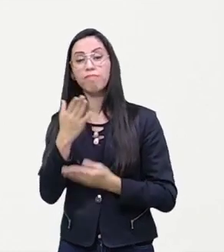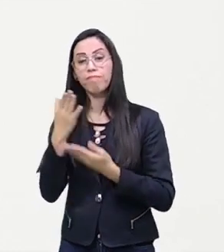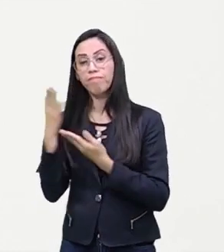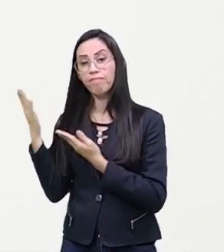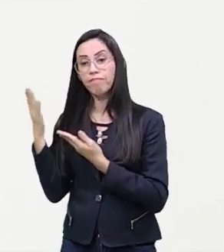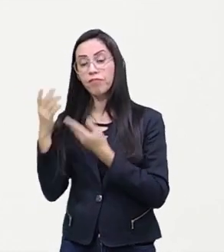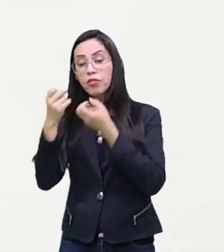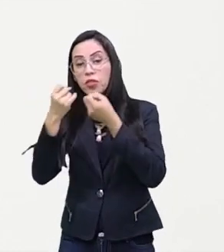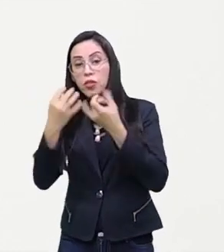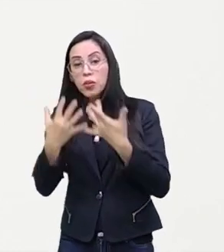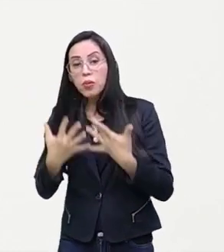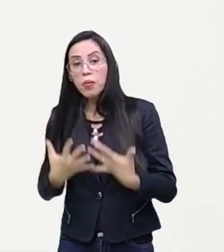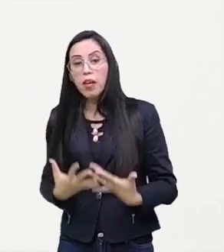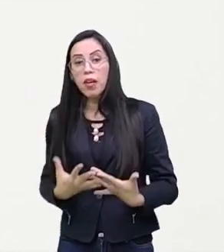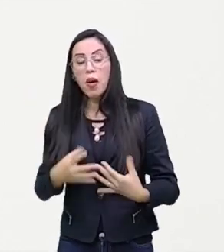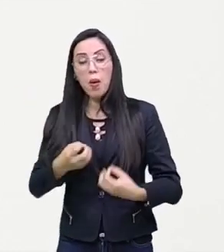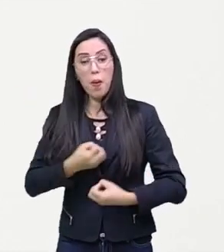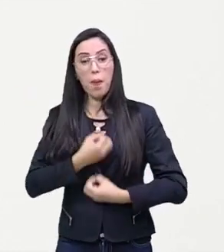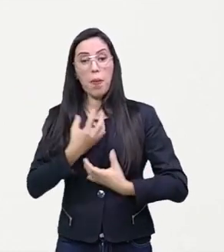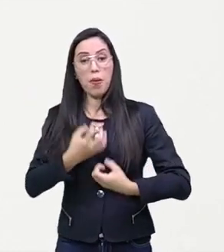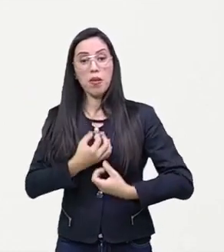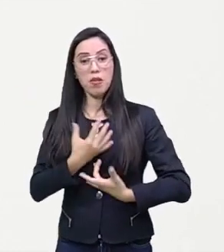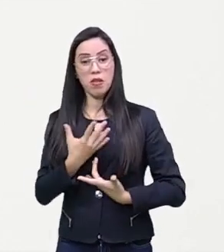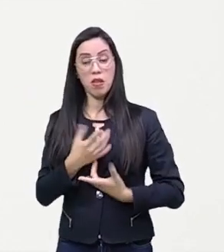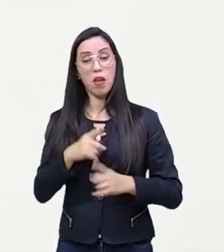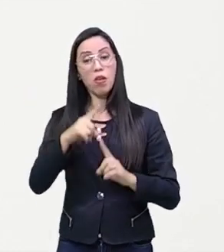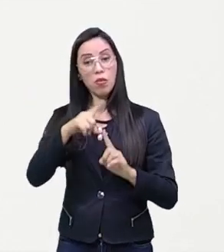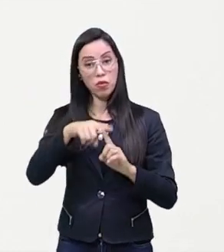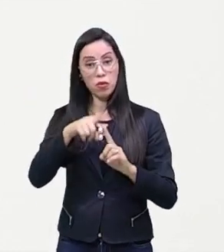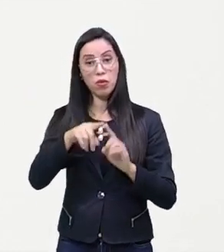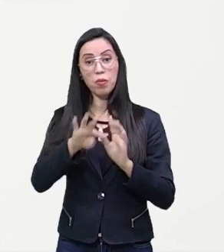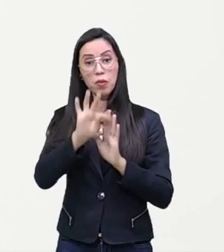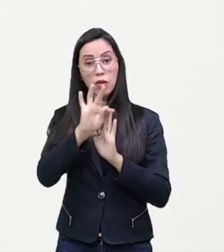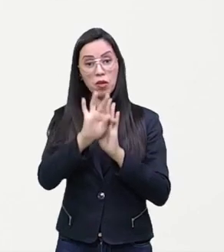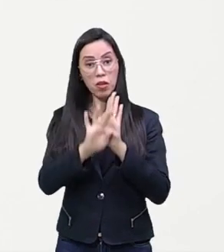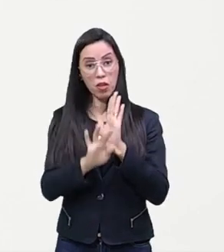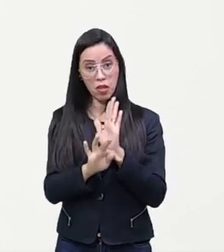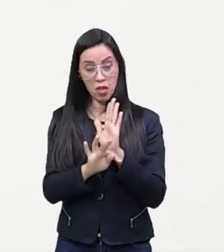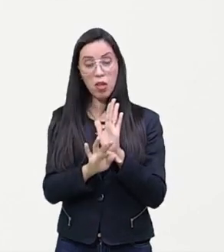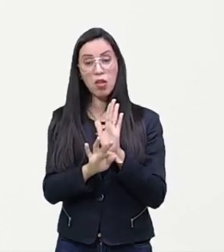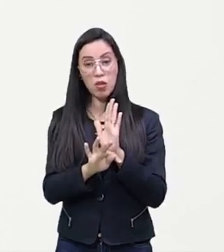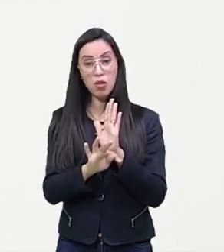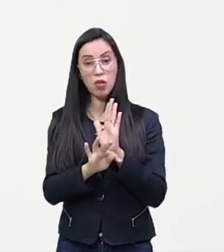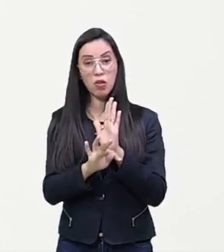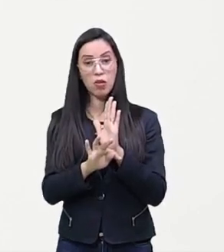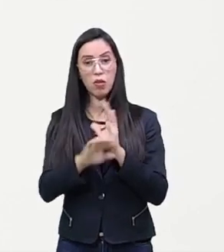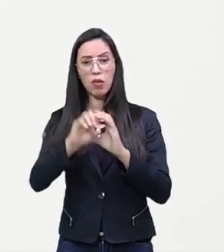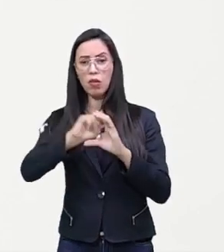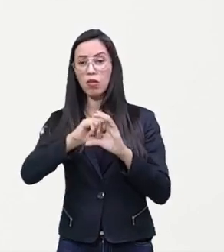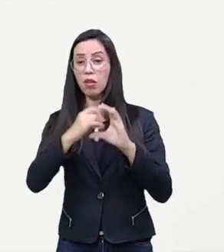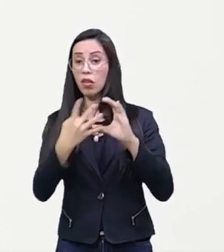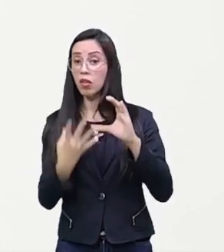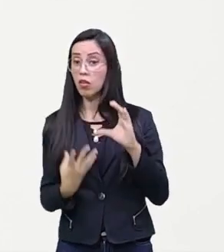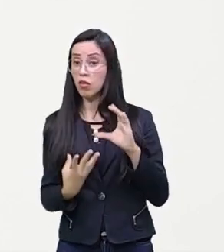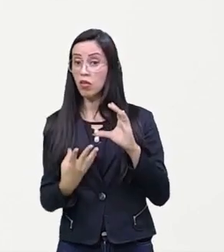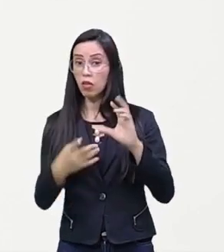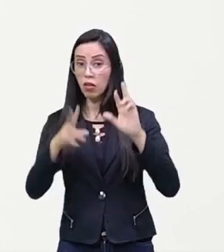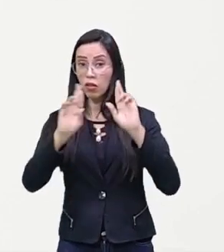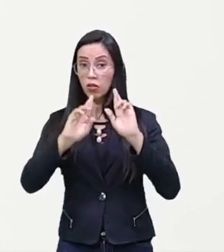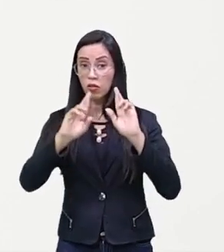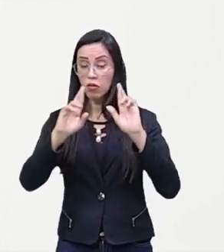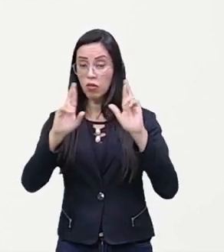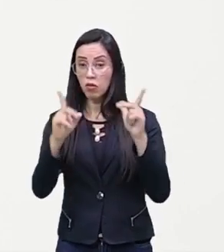essa poesia aqui, ó. A poesia é um tipo de texto que traz um formato diferente,